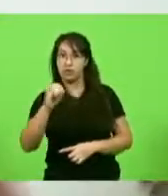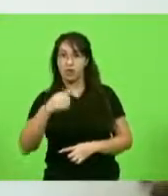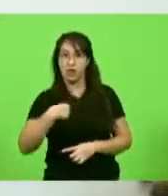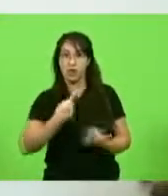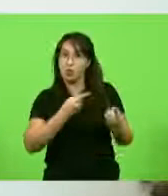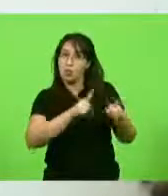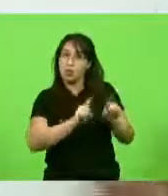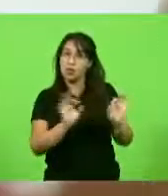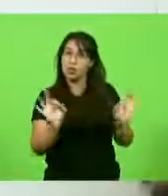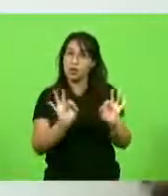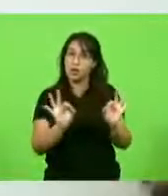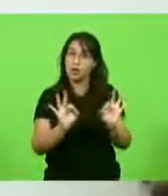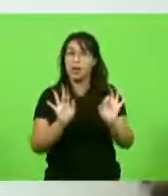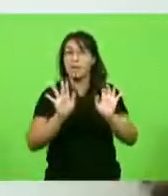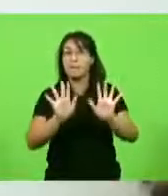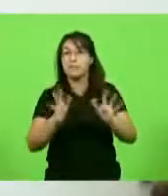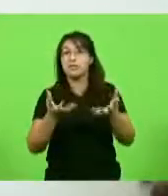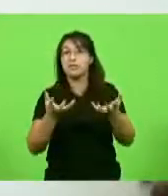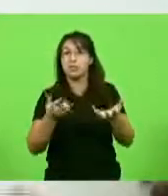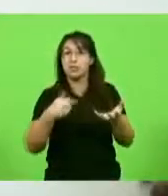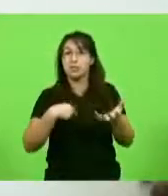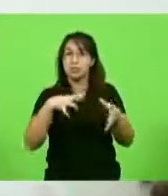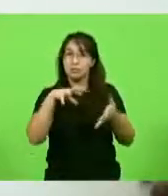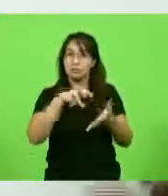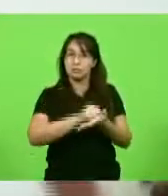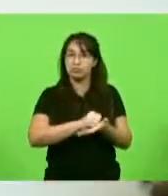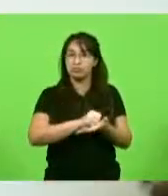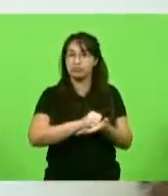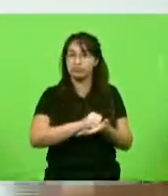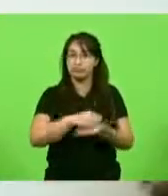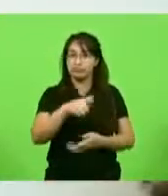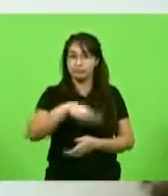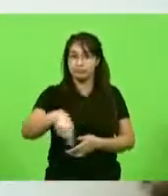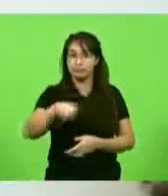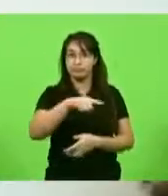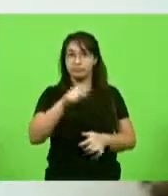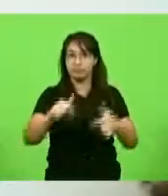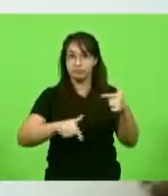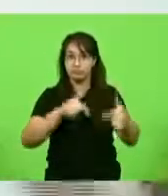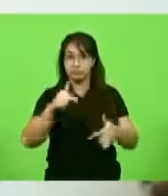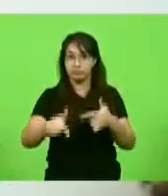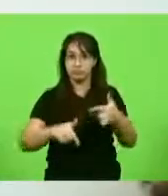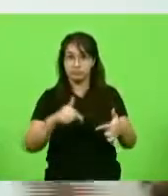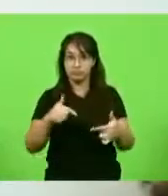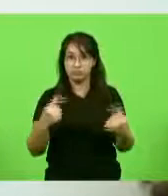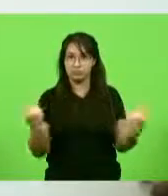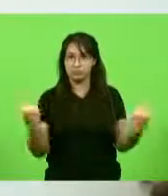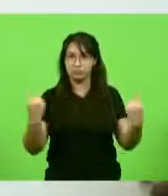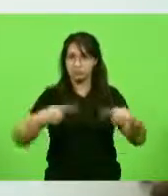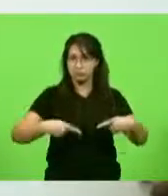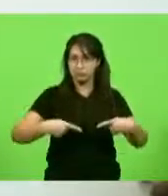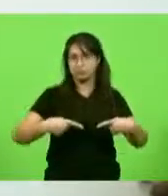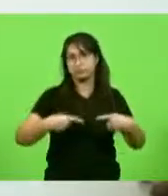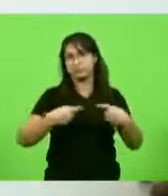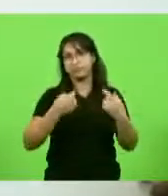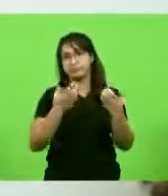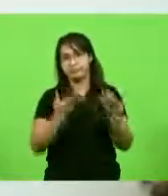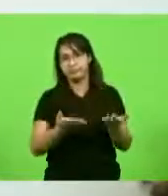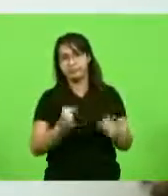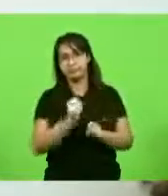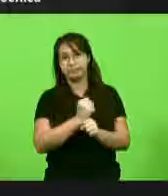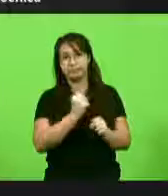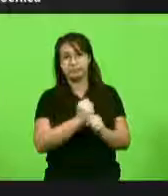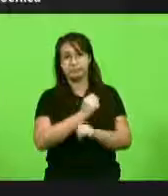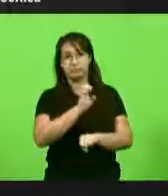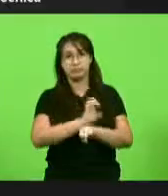nada, mas eu quero que fique o meu registro aqui. Nós estamos trabalhando na contramão das obras estaduais de Santa